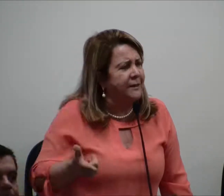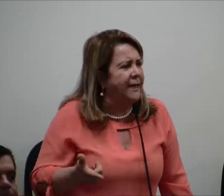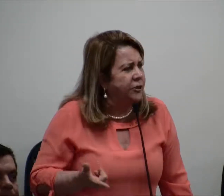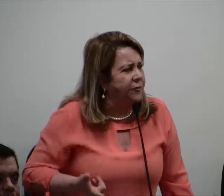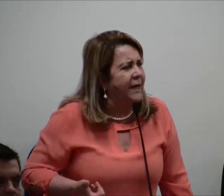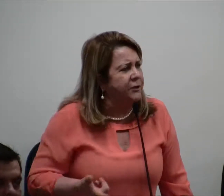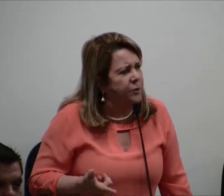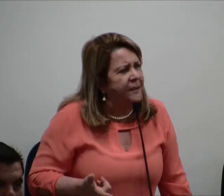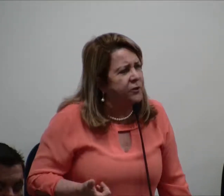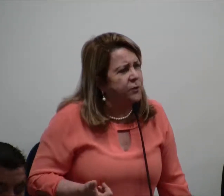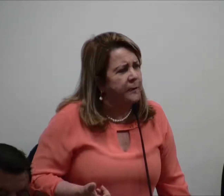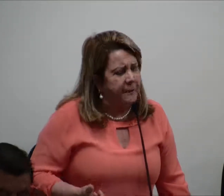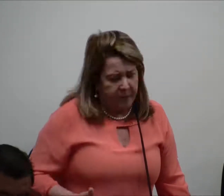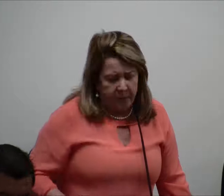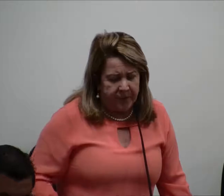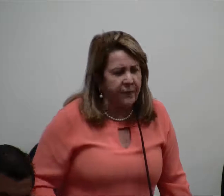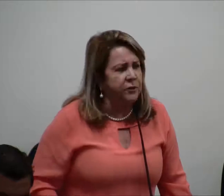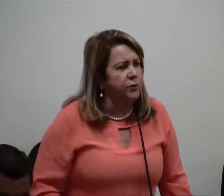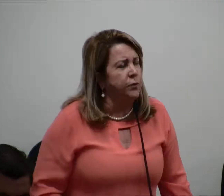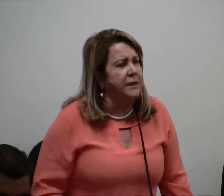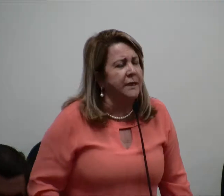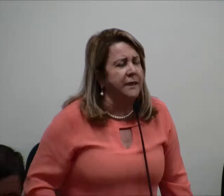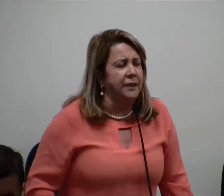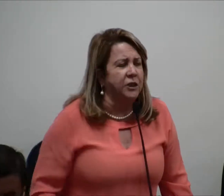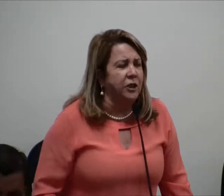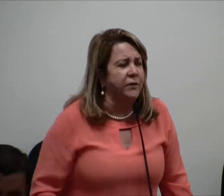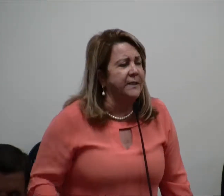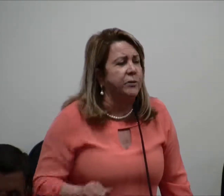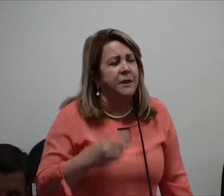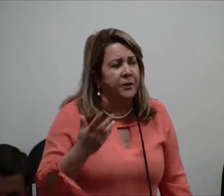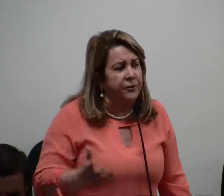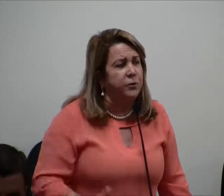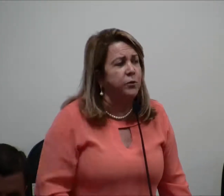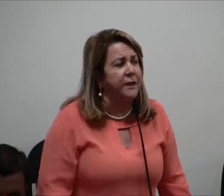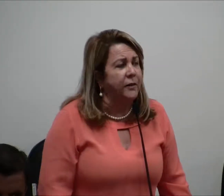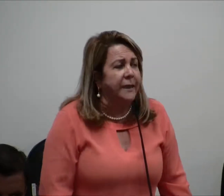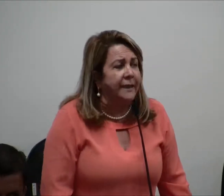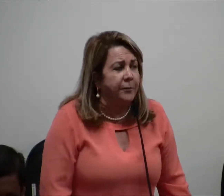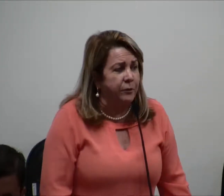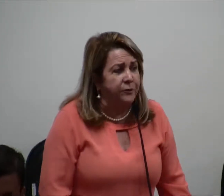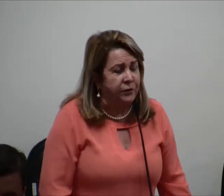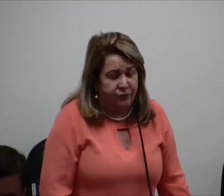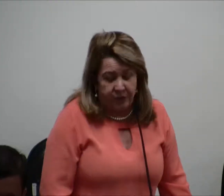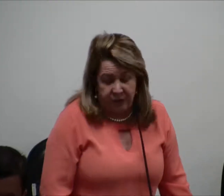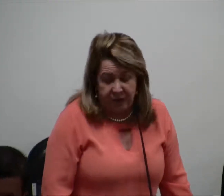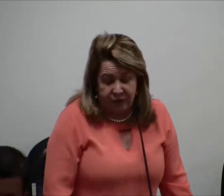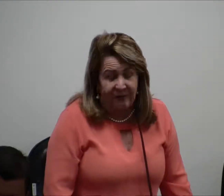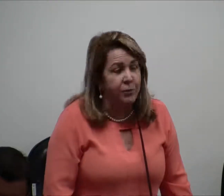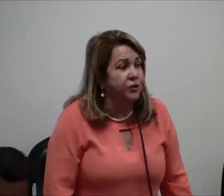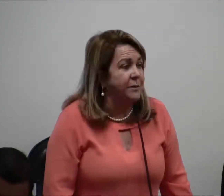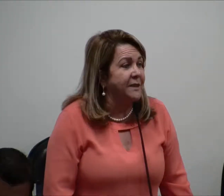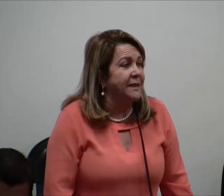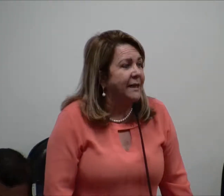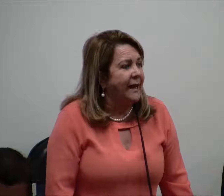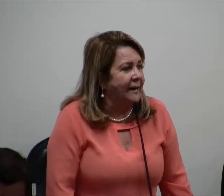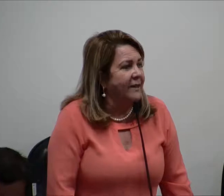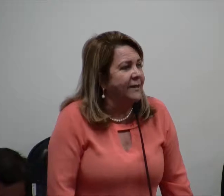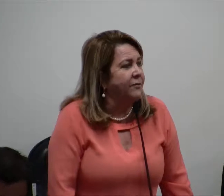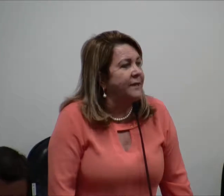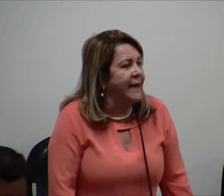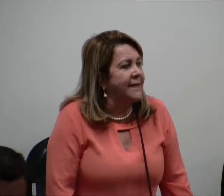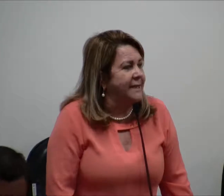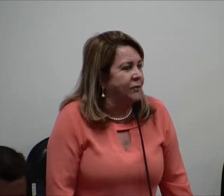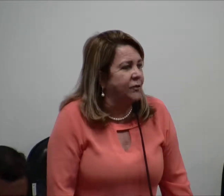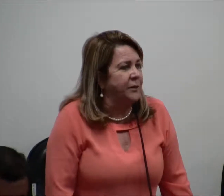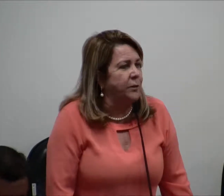fui deputada, eu já falava sobre isso. Porque é um assunto que a gente já conversava muito na prefeitura. Eu lembro quando o Silvio foi prefeito, a gente falava muito sobre esse... Ela estava